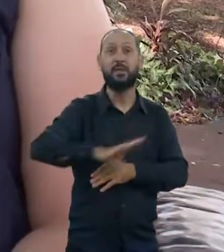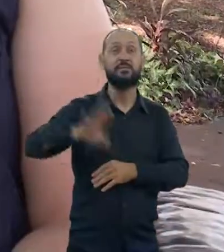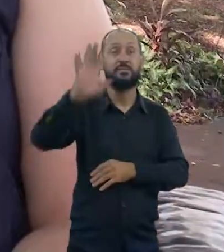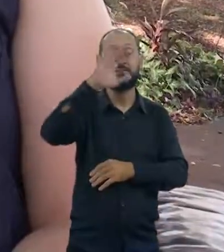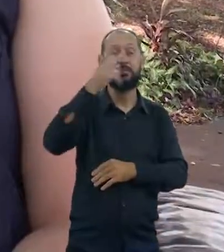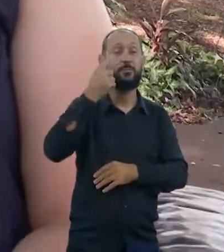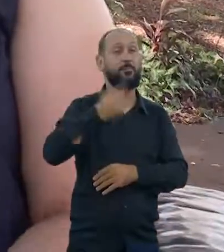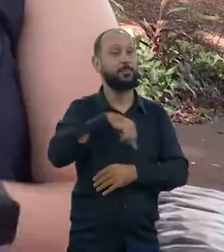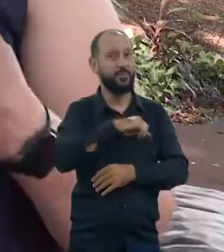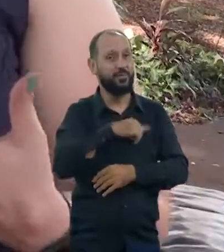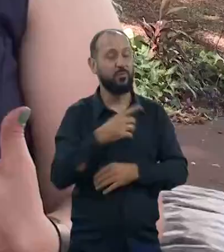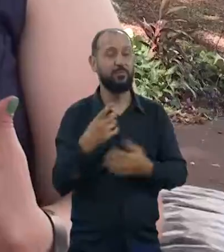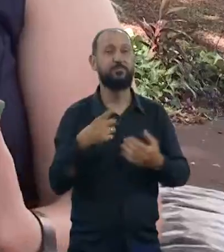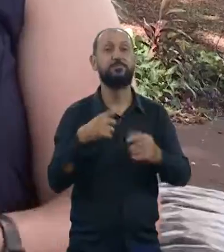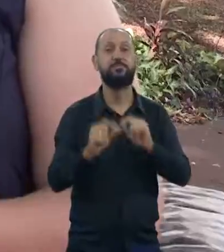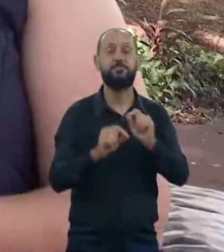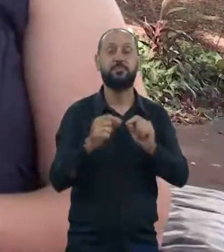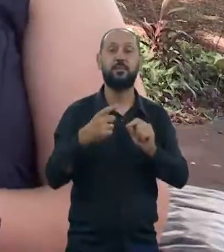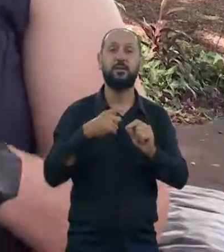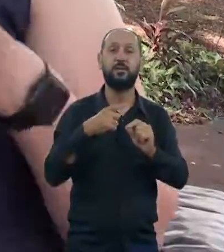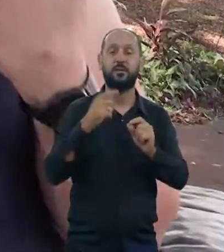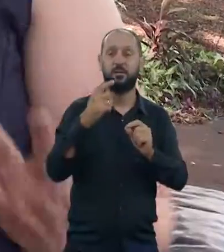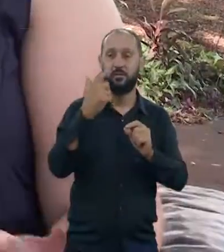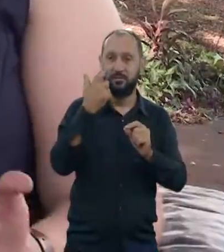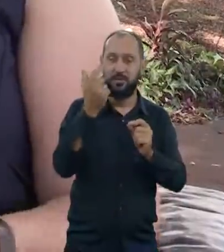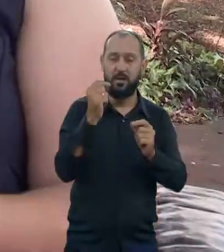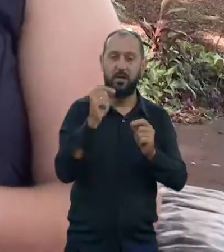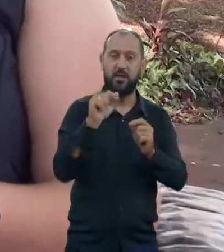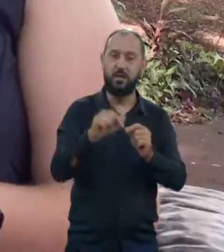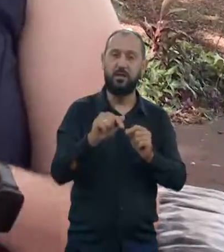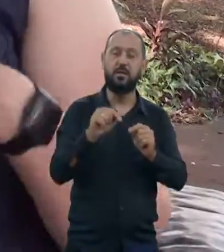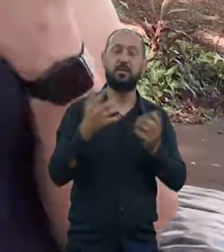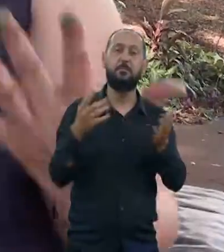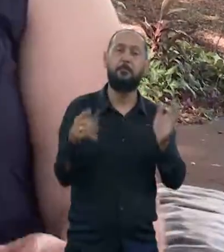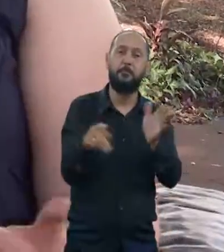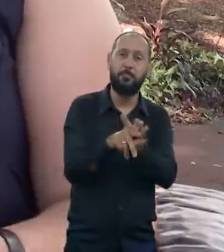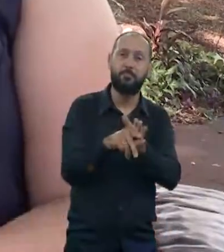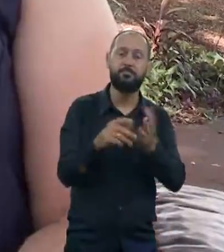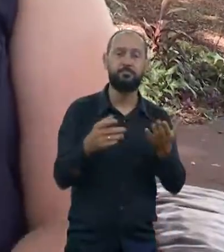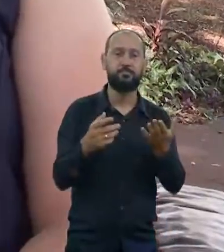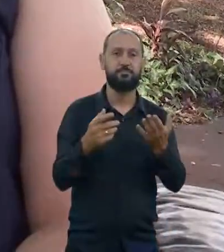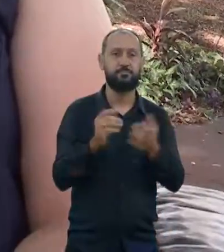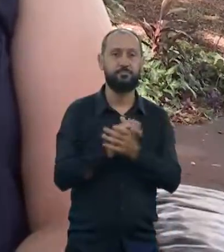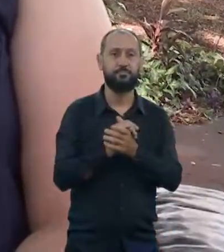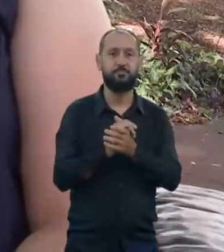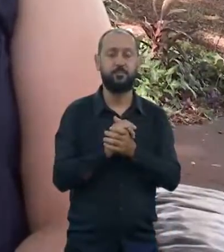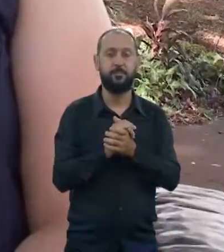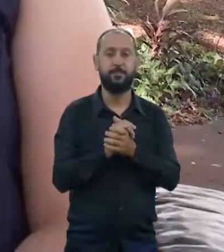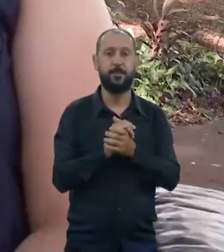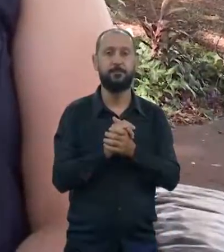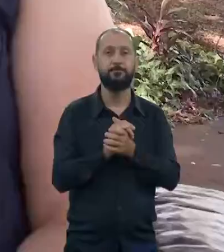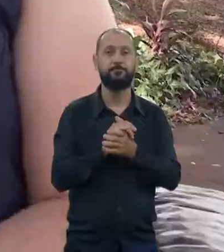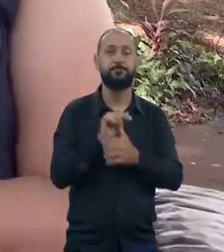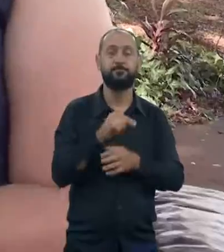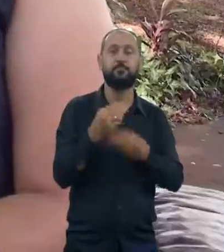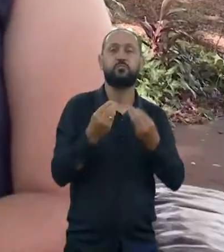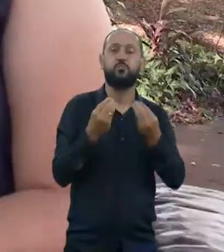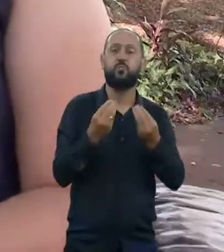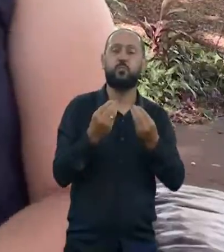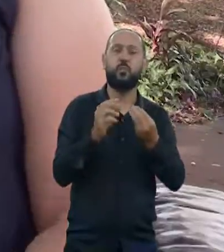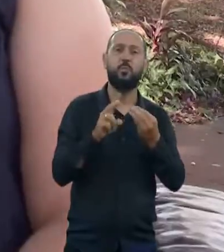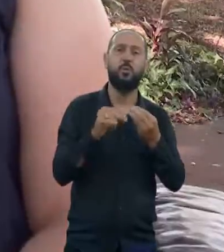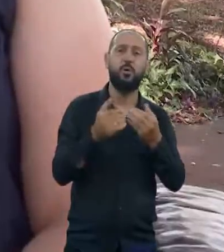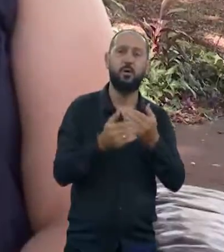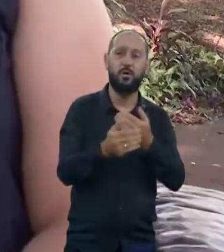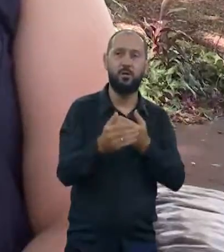Então, para nós termos uma figuração dele, uma representatividade dele, como